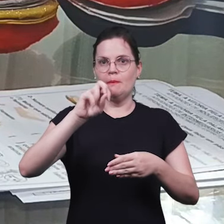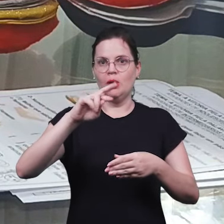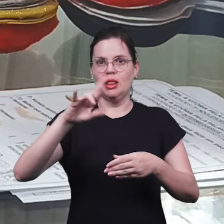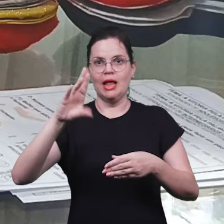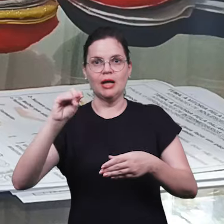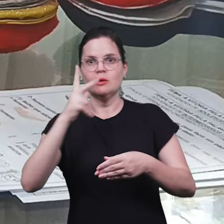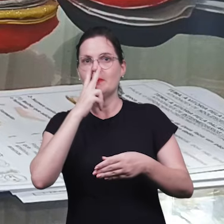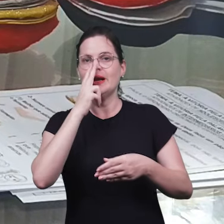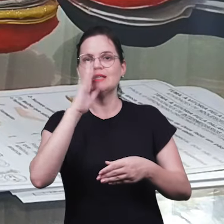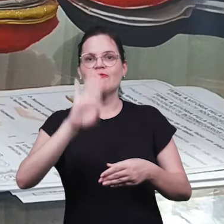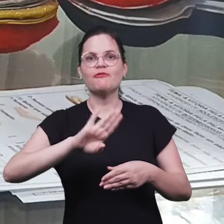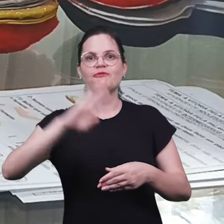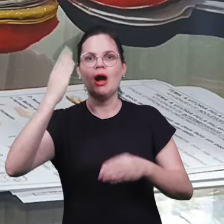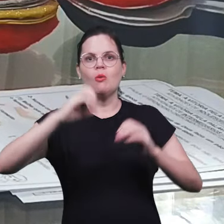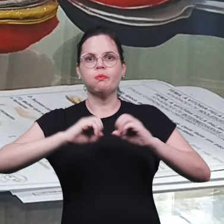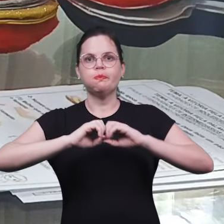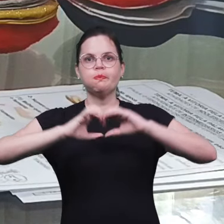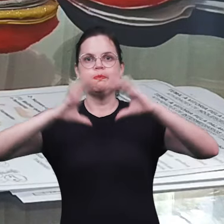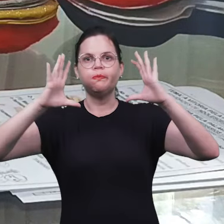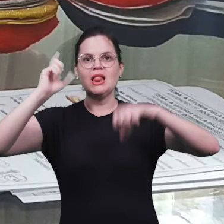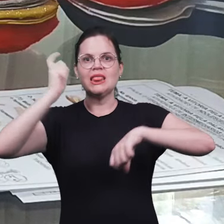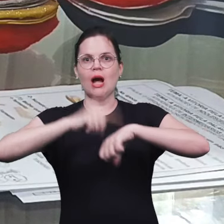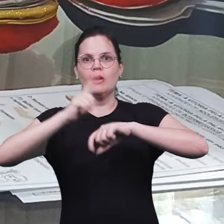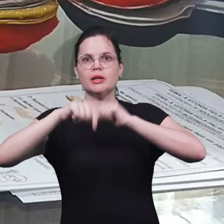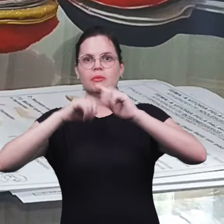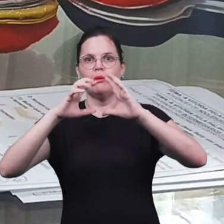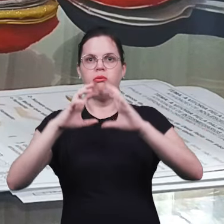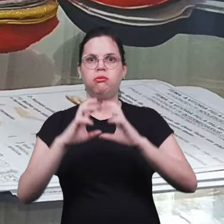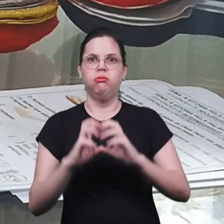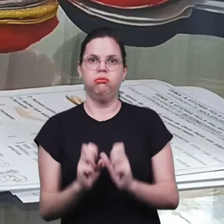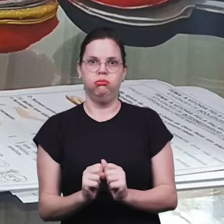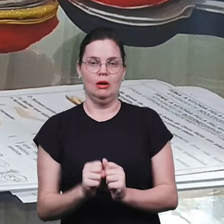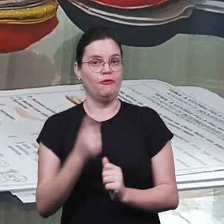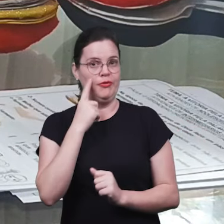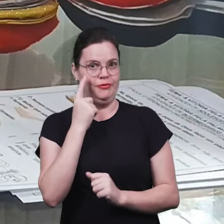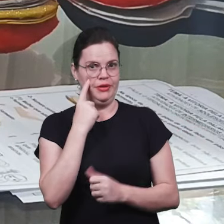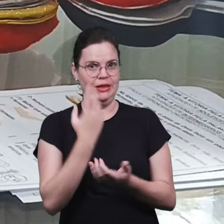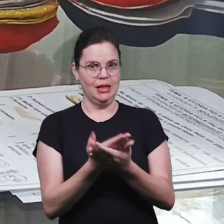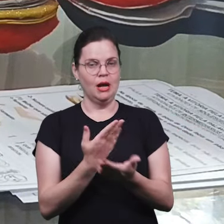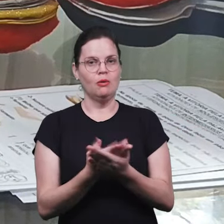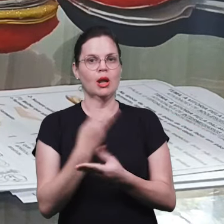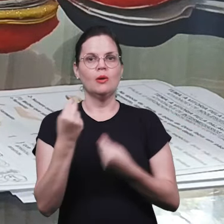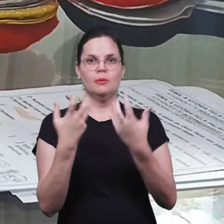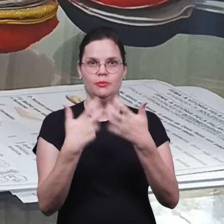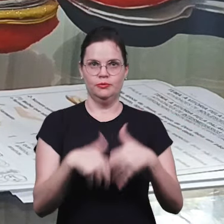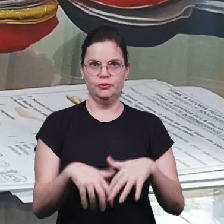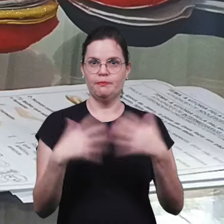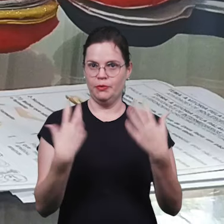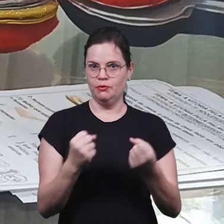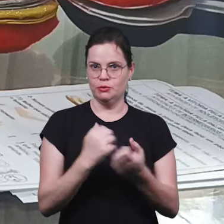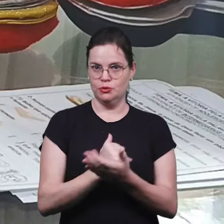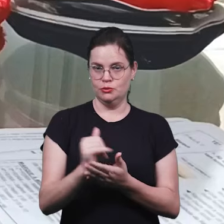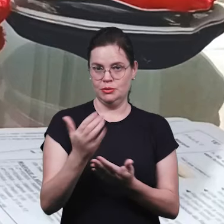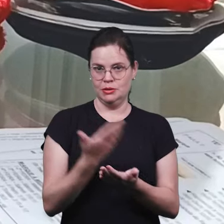gerar um falso crescimento. Então nós vamos mostrar durante a aula como isso vai funcionar. Vamos começar a nossa